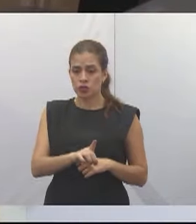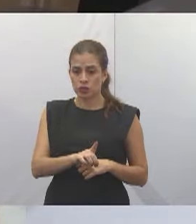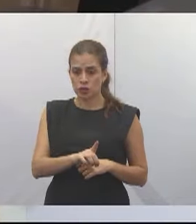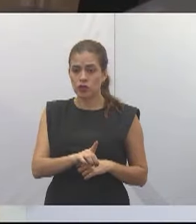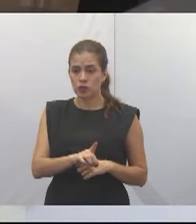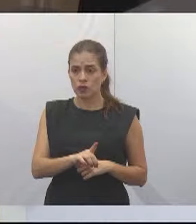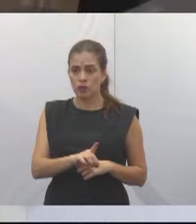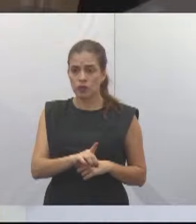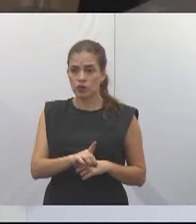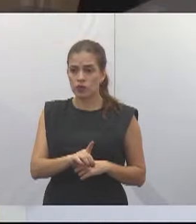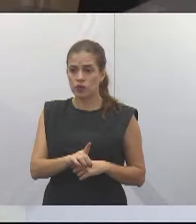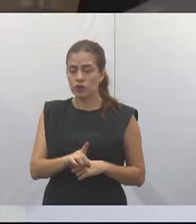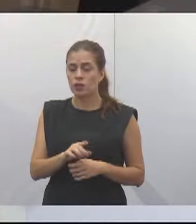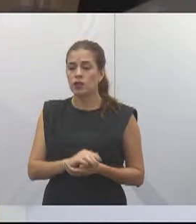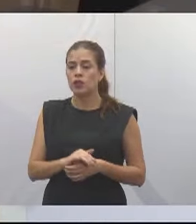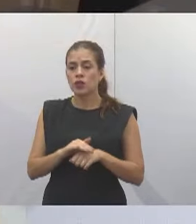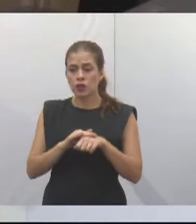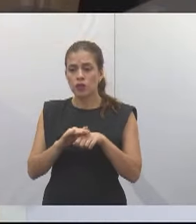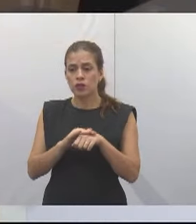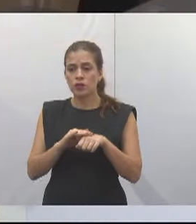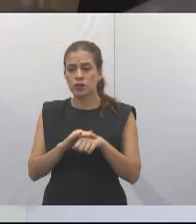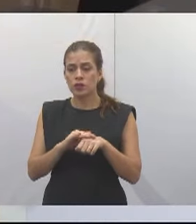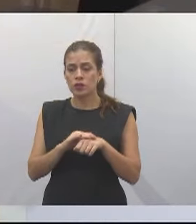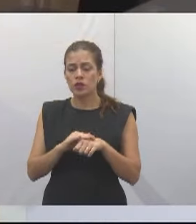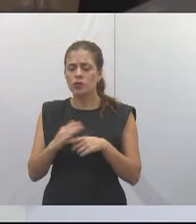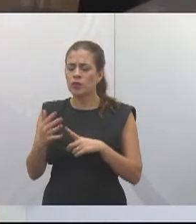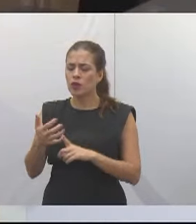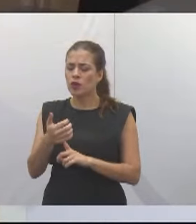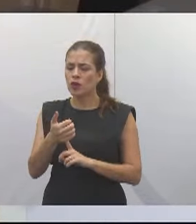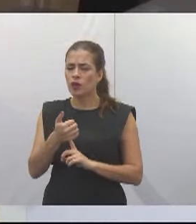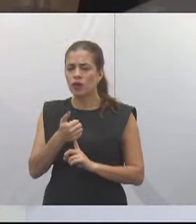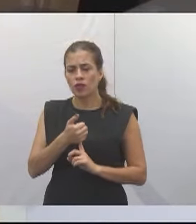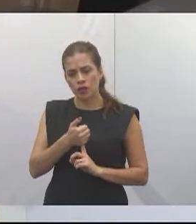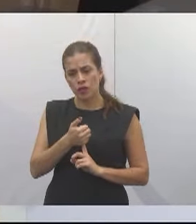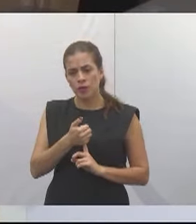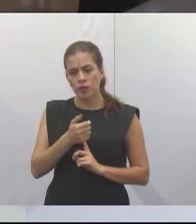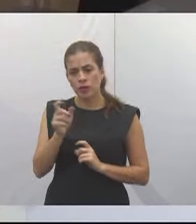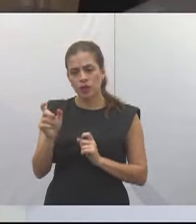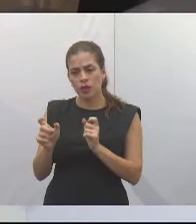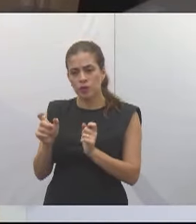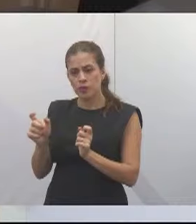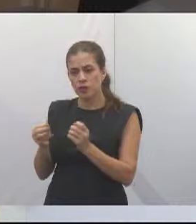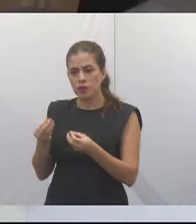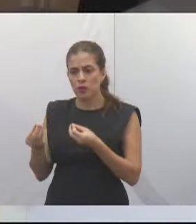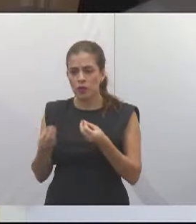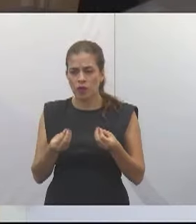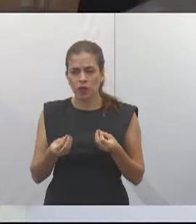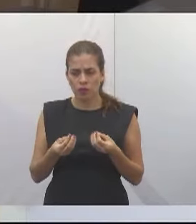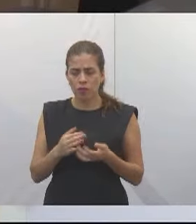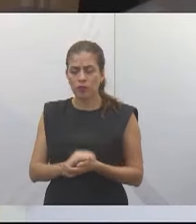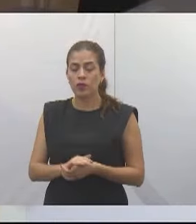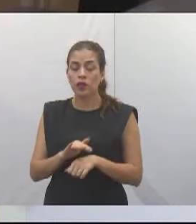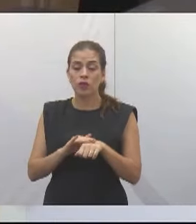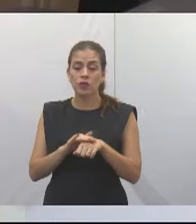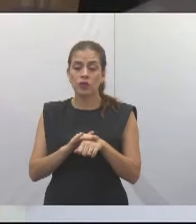eu conversei com ele, inclusive, a respeito do acolhimento, da abordagem. Fiz uma conversa